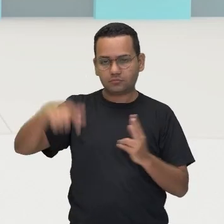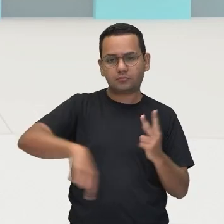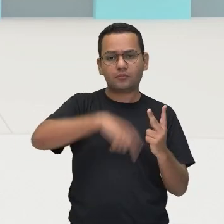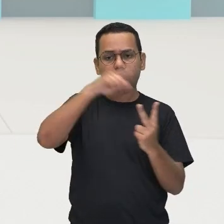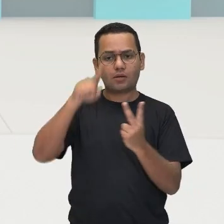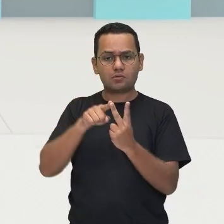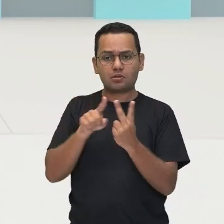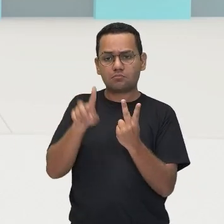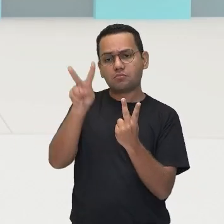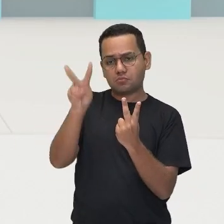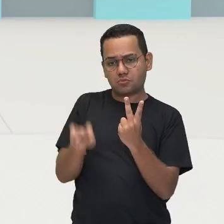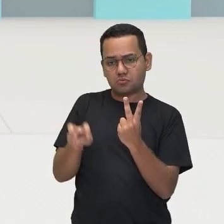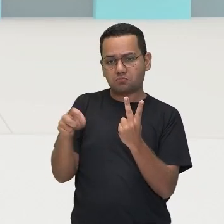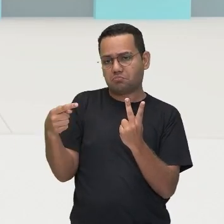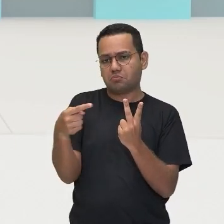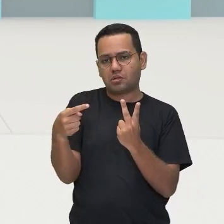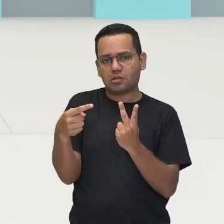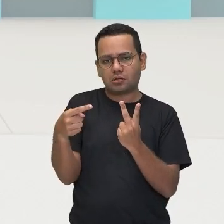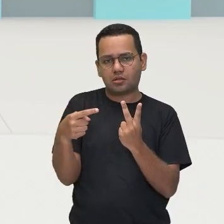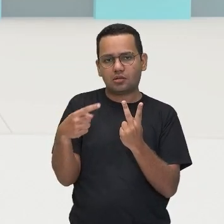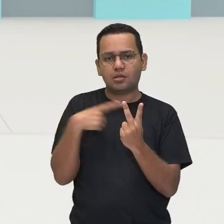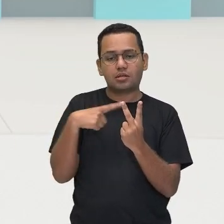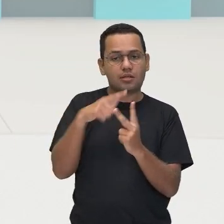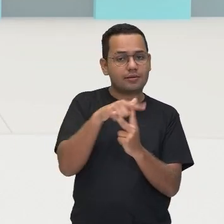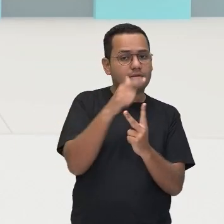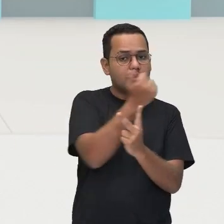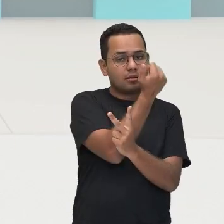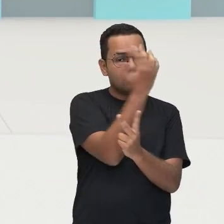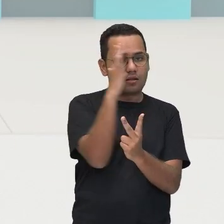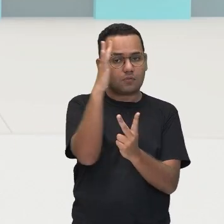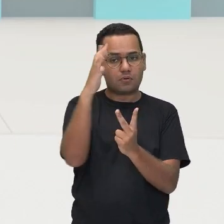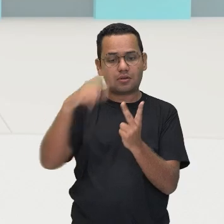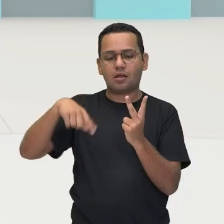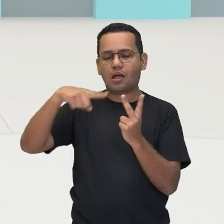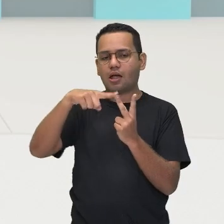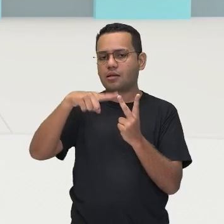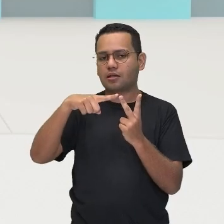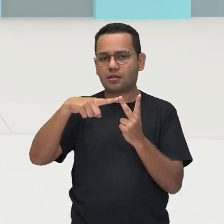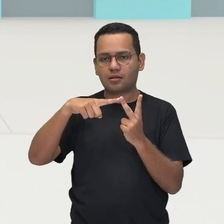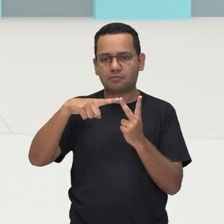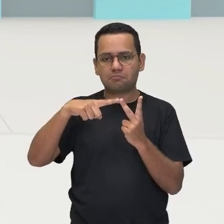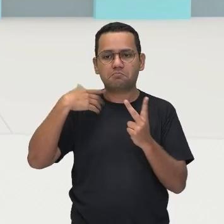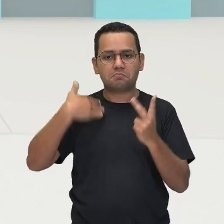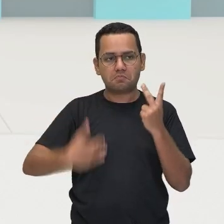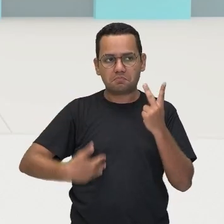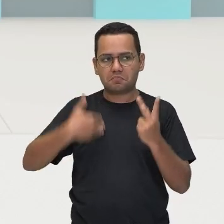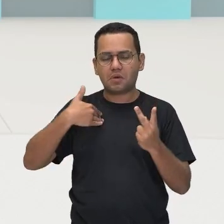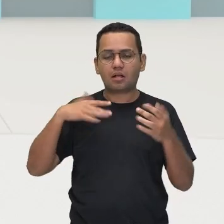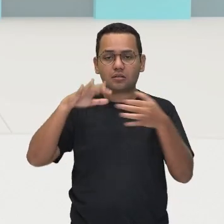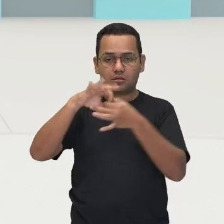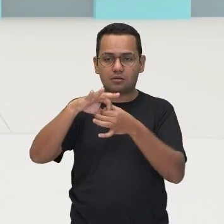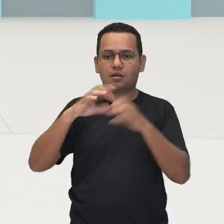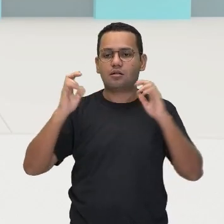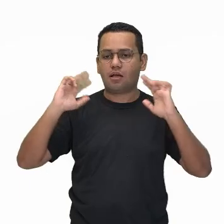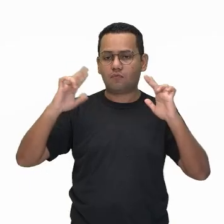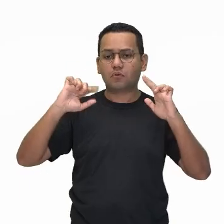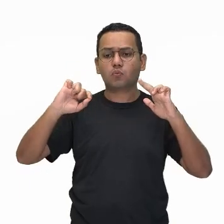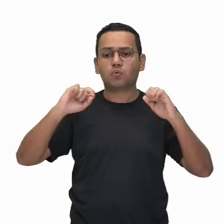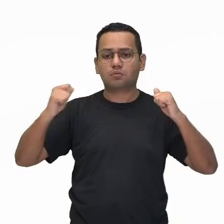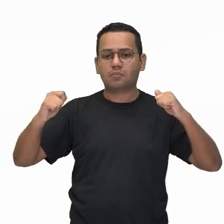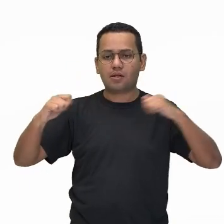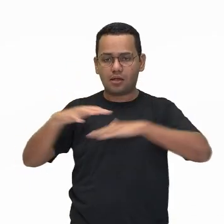Inicial que eu falei para vocês né Nós vamos conhecer as práticas corporais de aventura que são feitas no meio